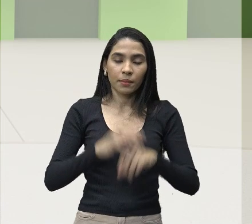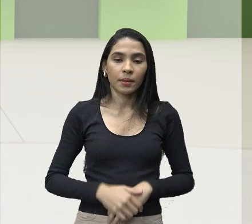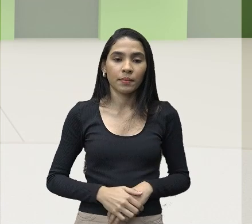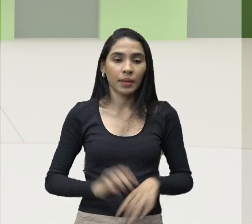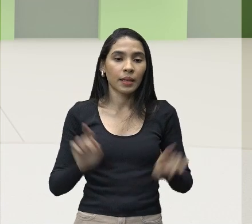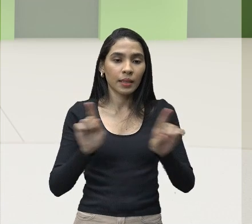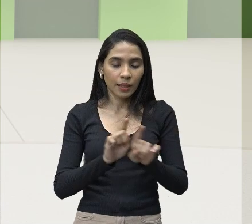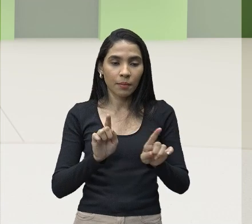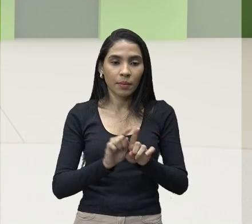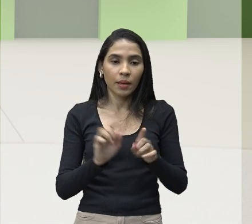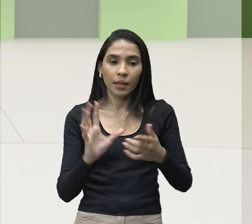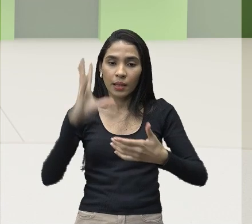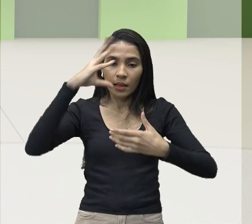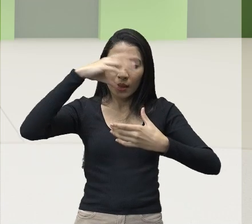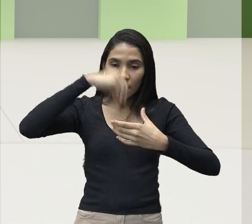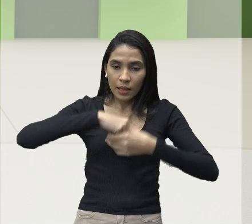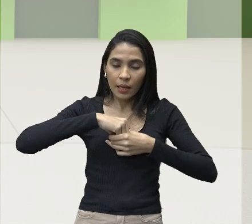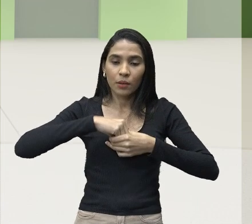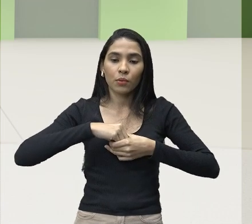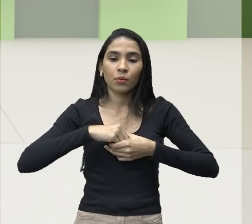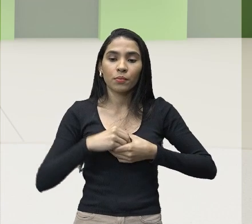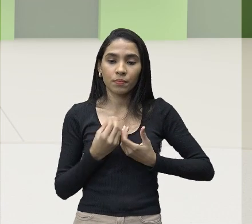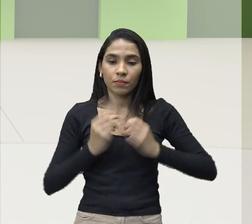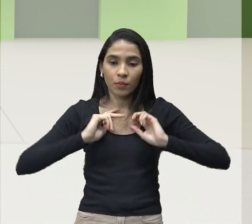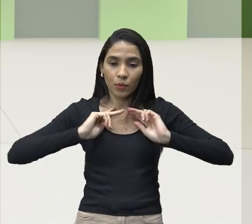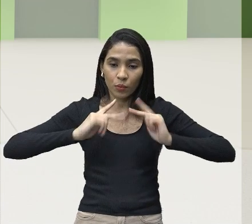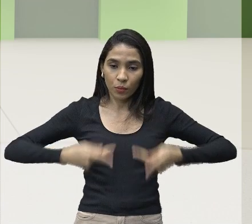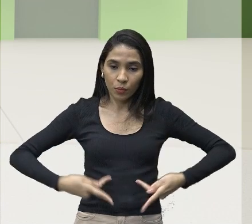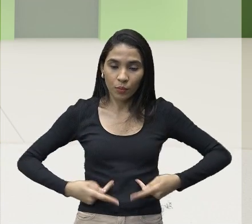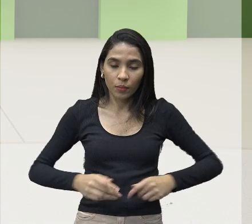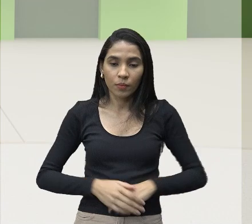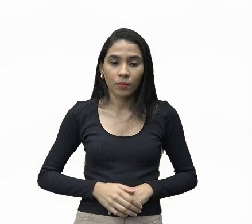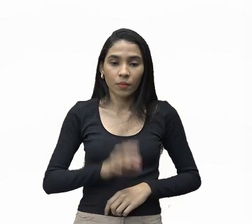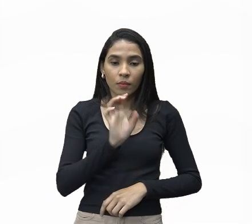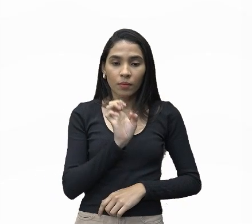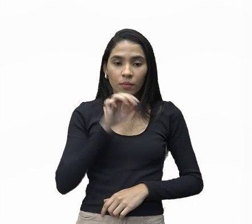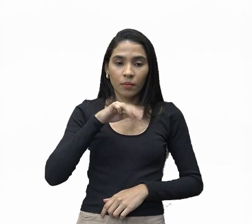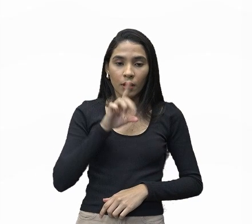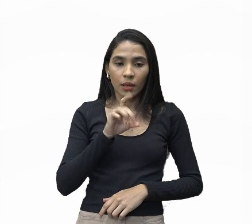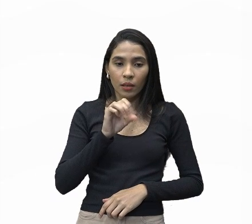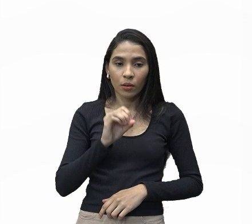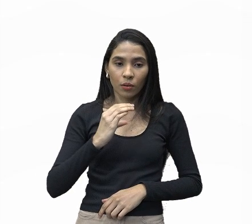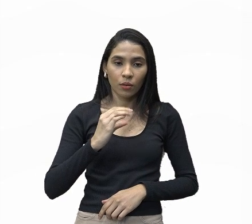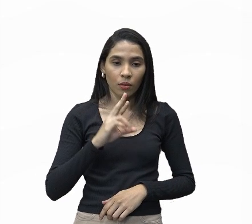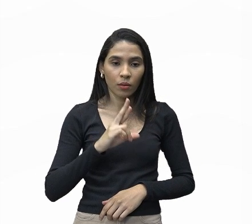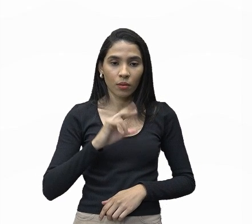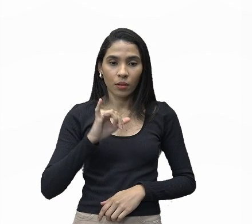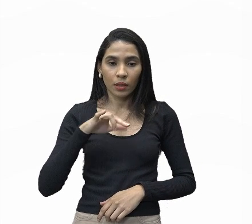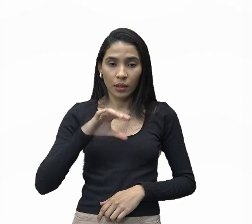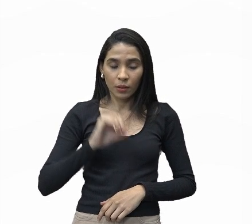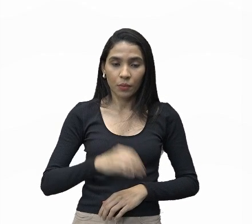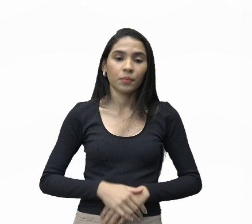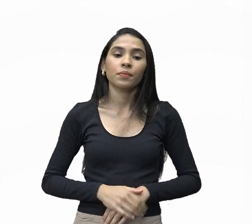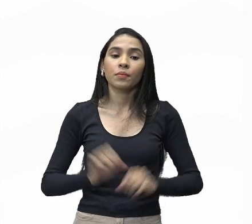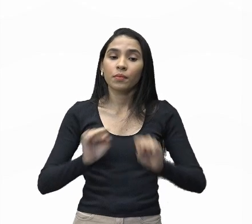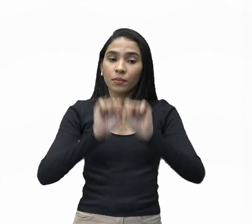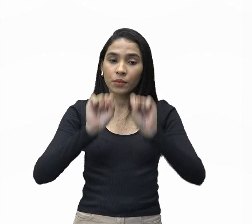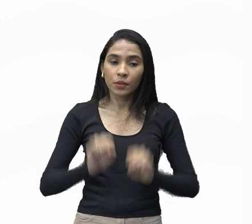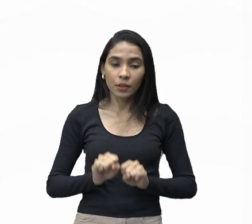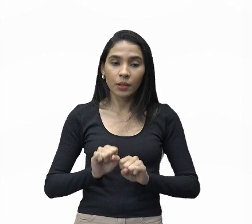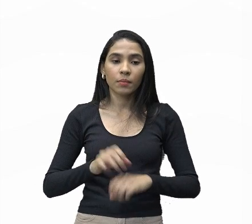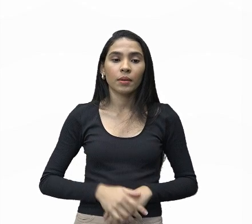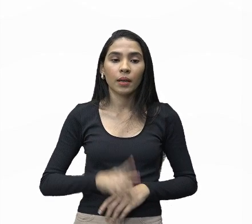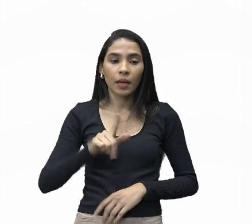também faz parte ali do organismo, que é o sistema endócrino. Olha só. O sistema endócrino é